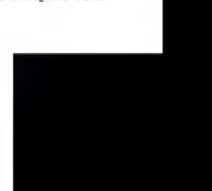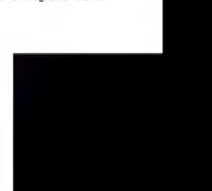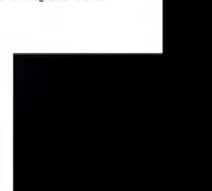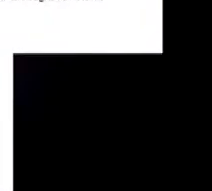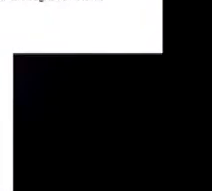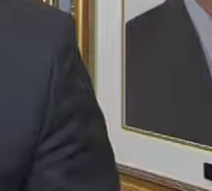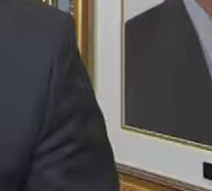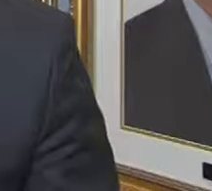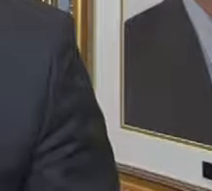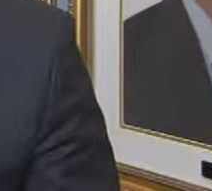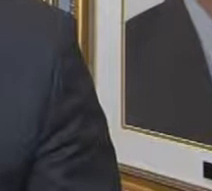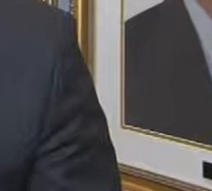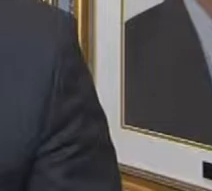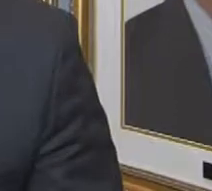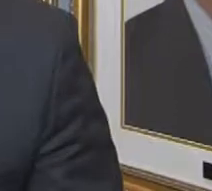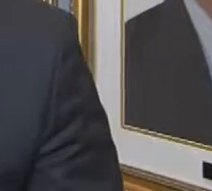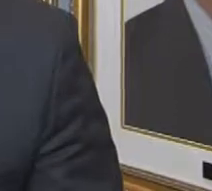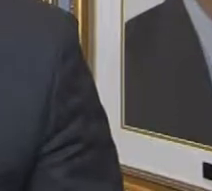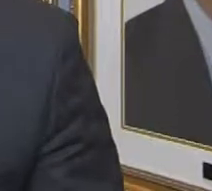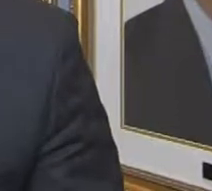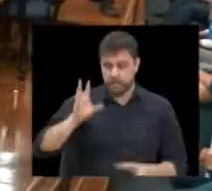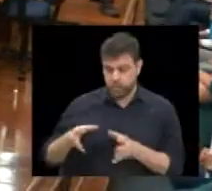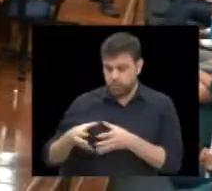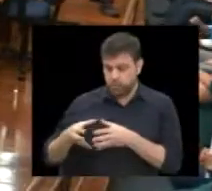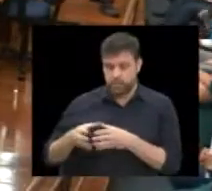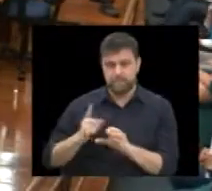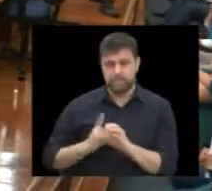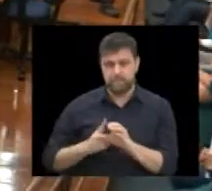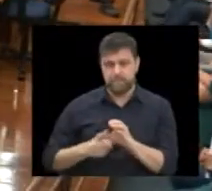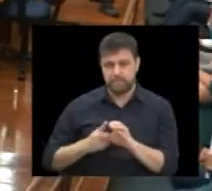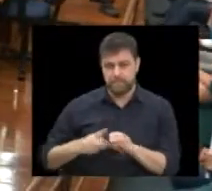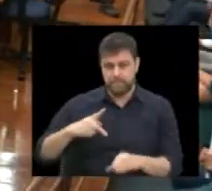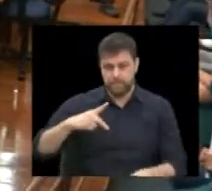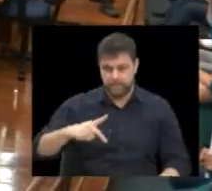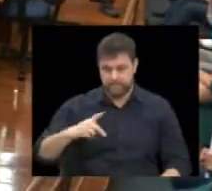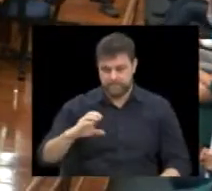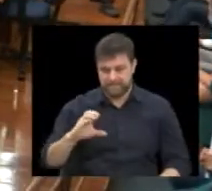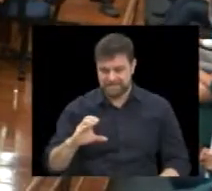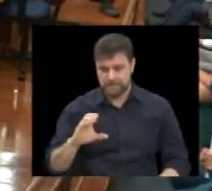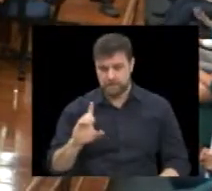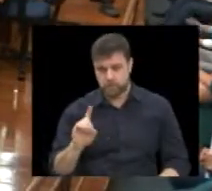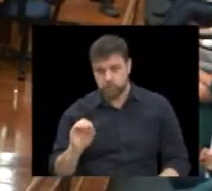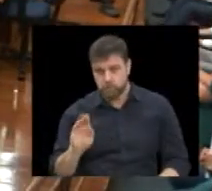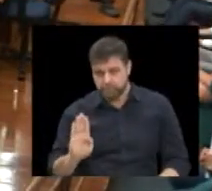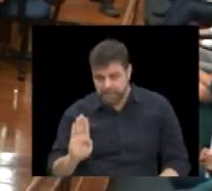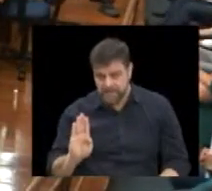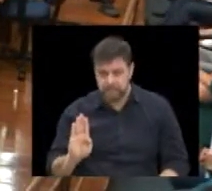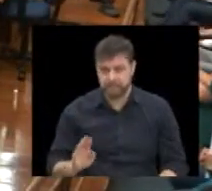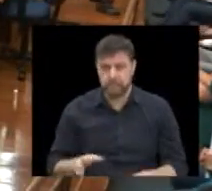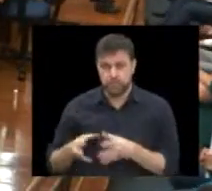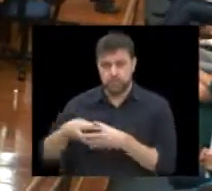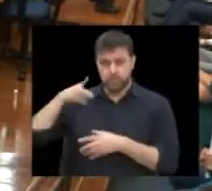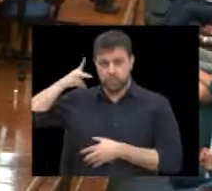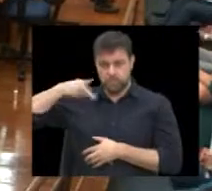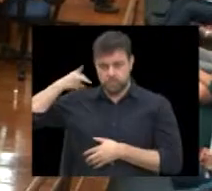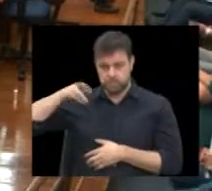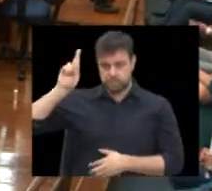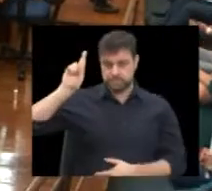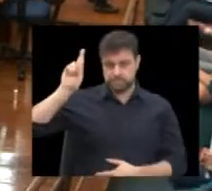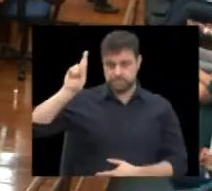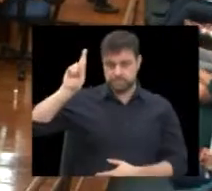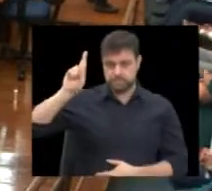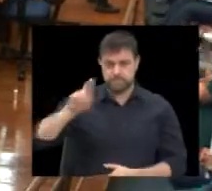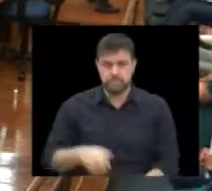2392/2017, de autoria do vereador Nelson Osseri, foi aprovado durante a 51ª reunião ordinária,